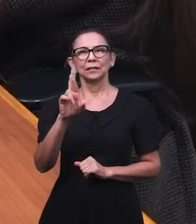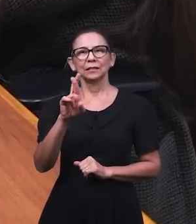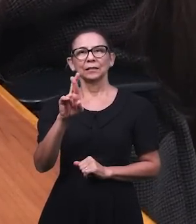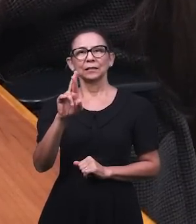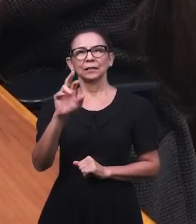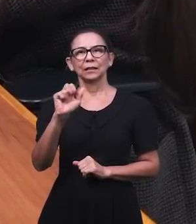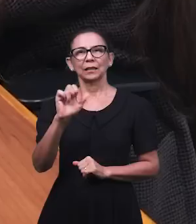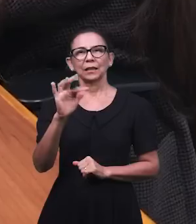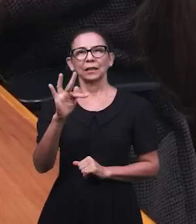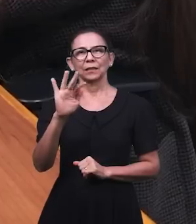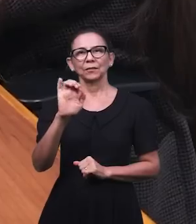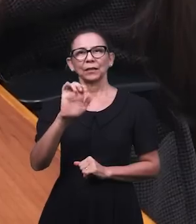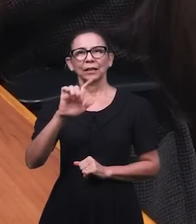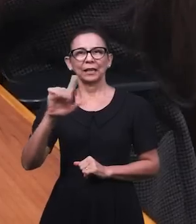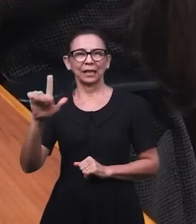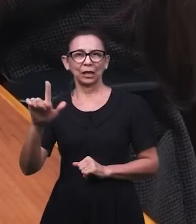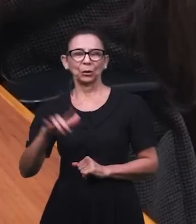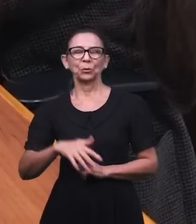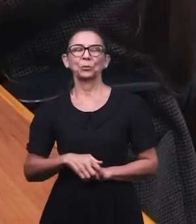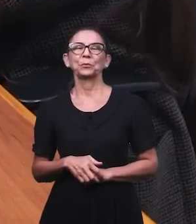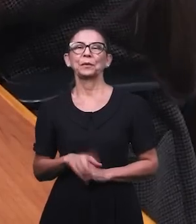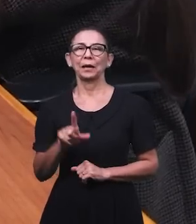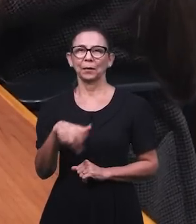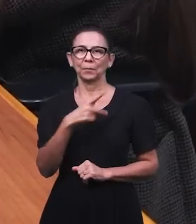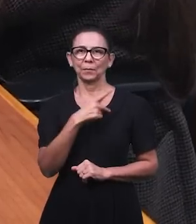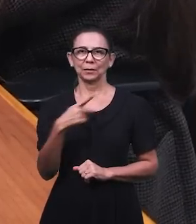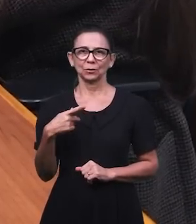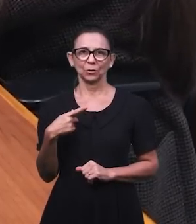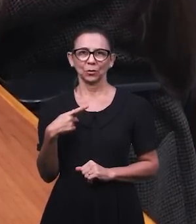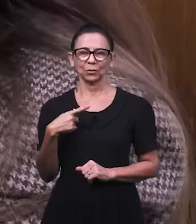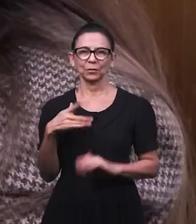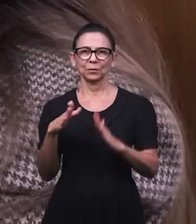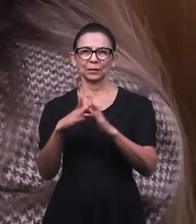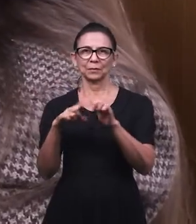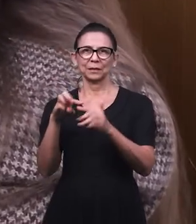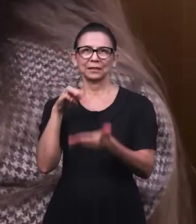Rafael Bolt. Não sei nem se eu posso falar o nome dele, mas ele é pastor hoje na nossa